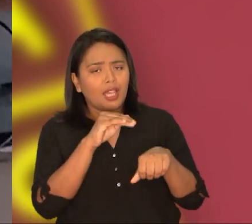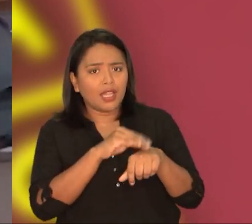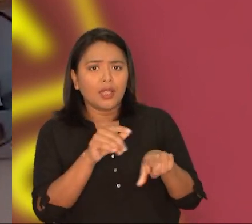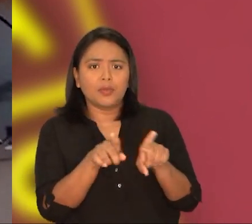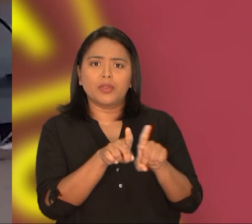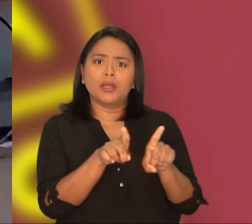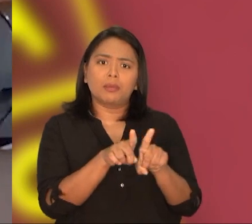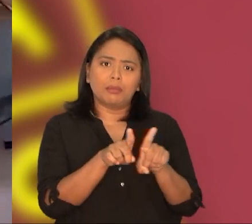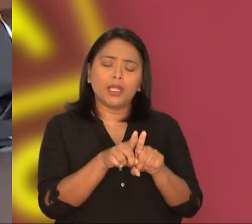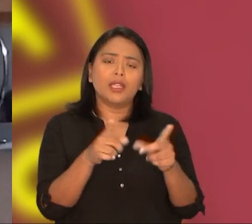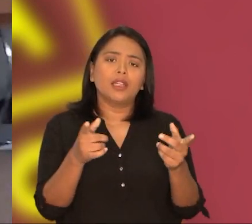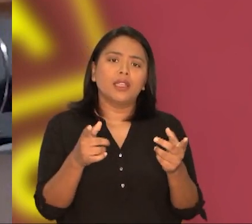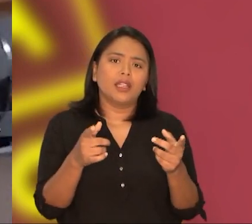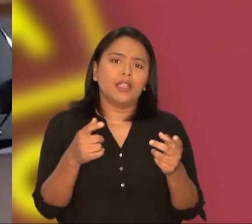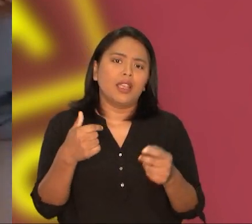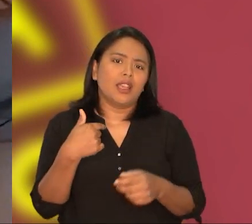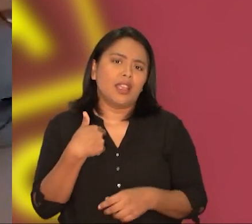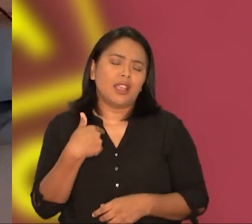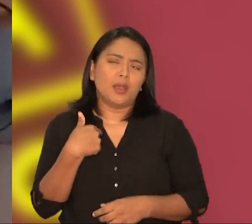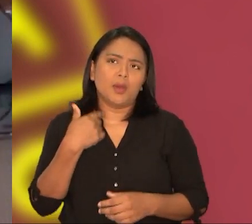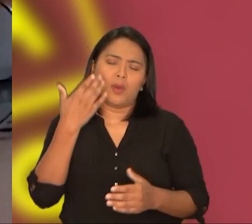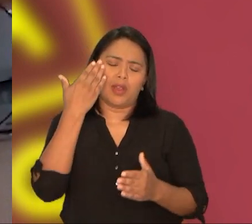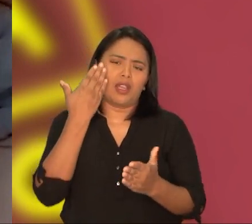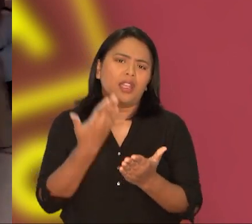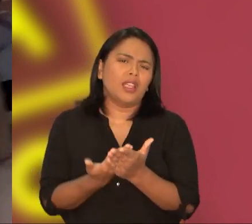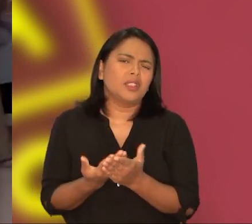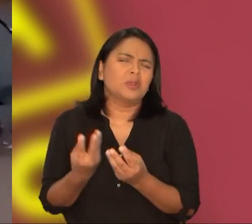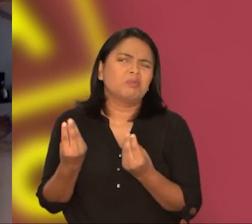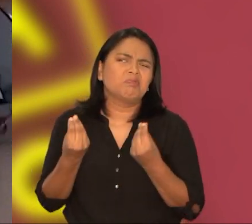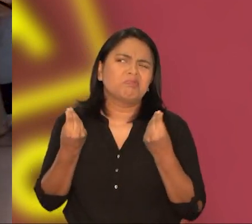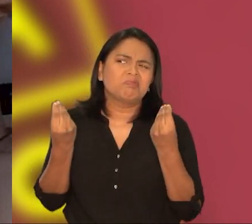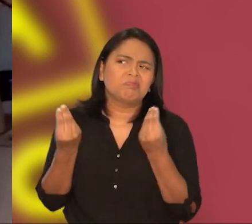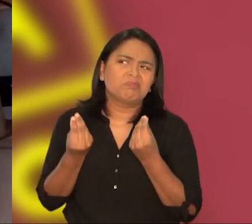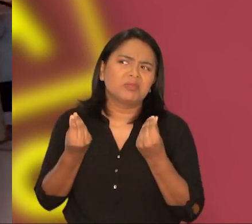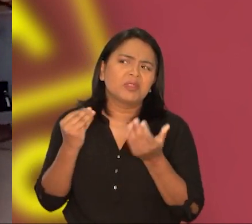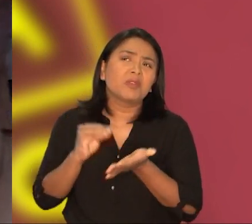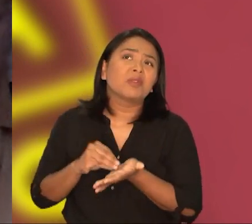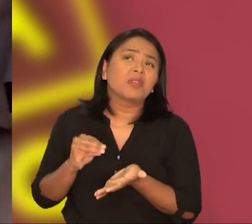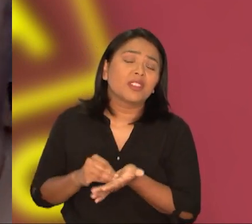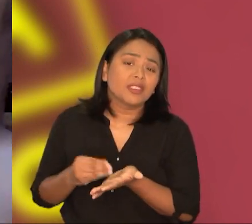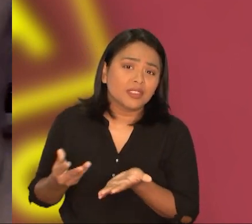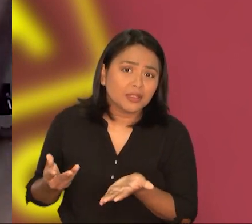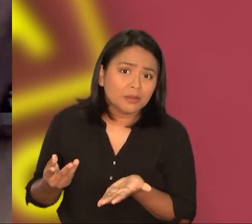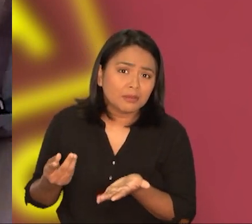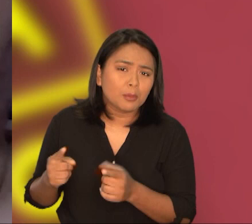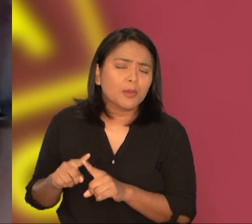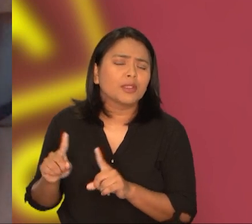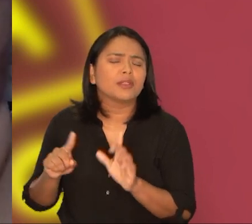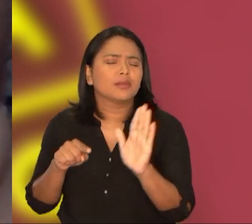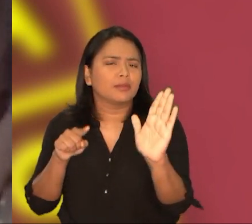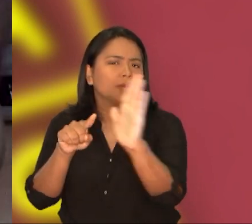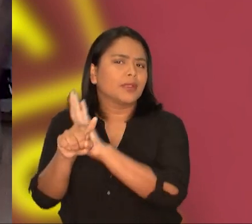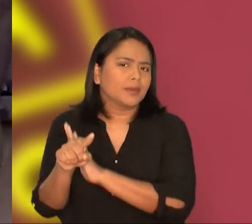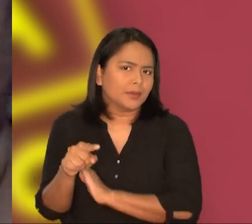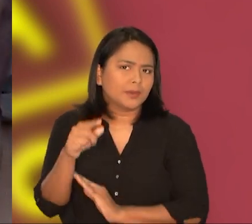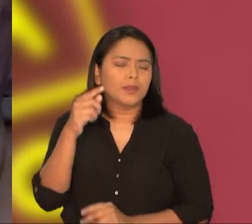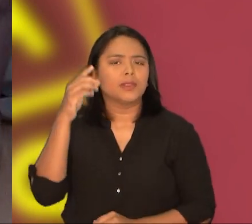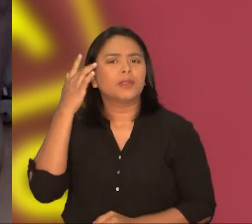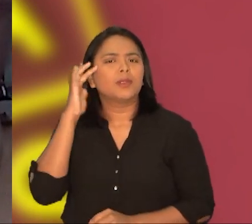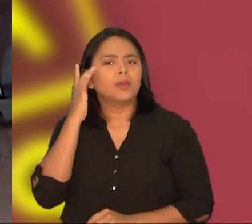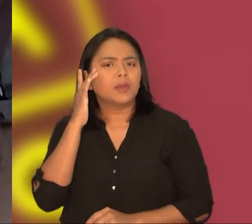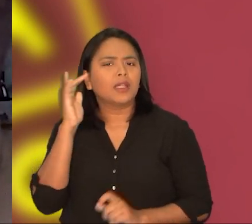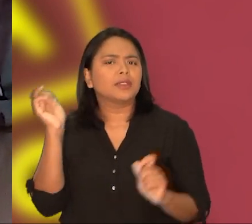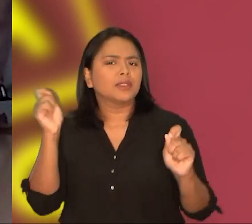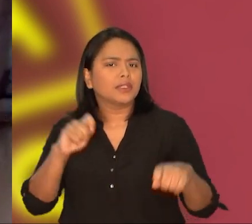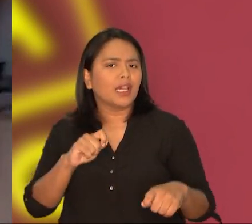carinho, né, olhar aquele olhar carinhoso, eu acredito que falta alguma coisa. Mas aí eu pergunto para ti, né, o que que você acha que